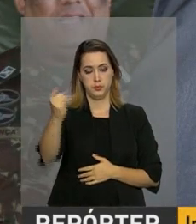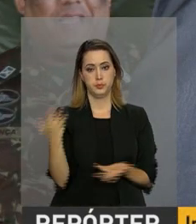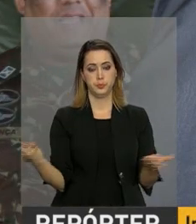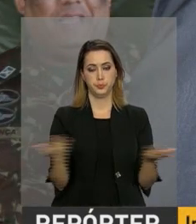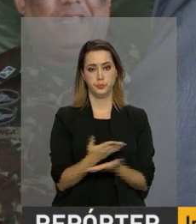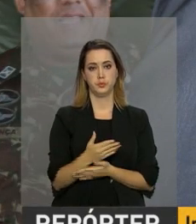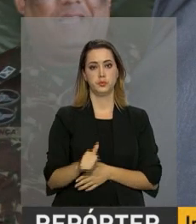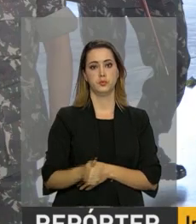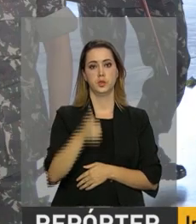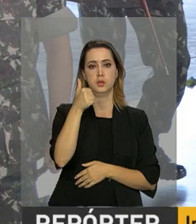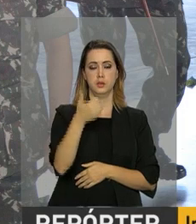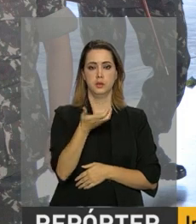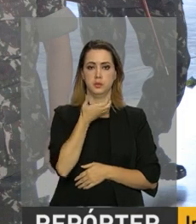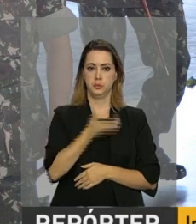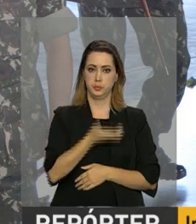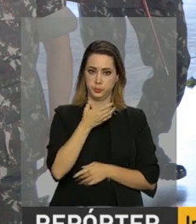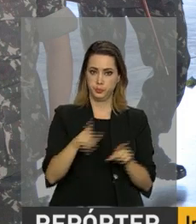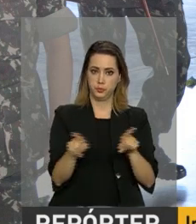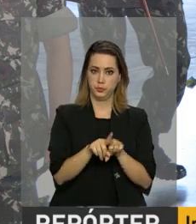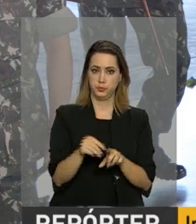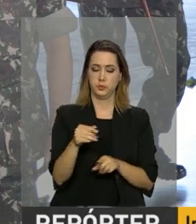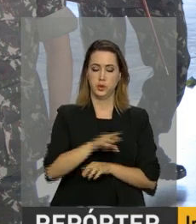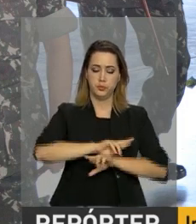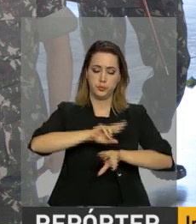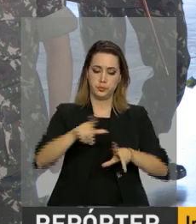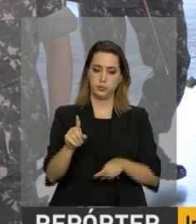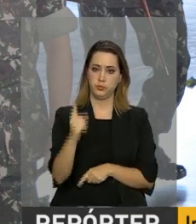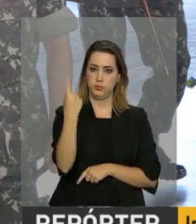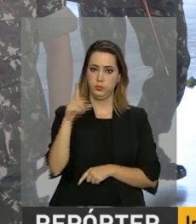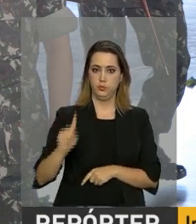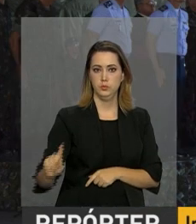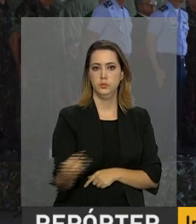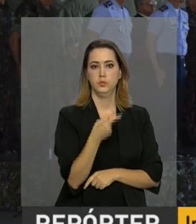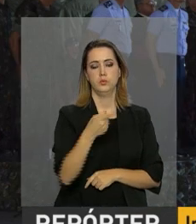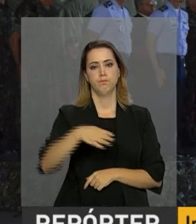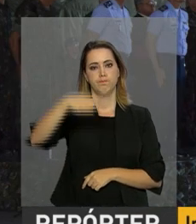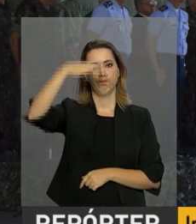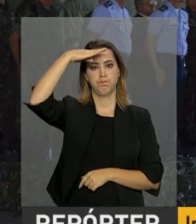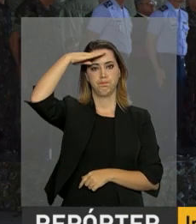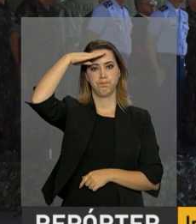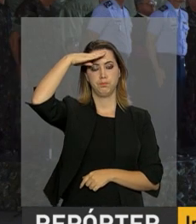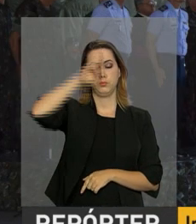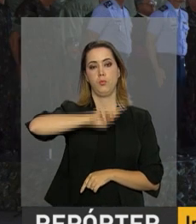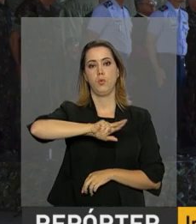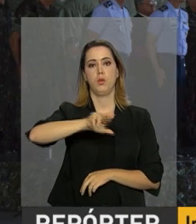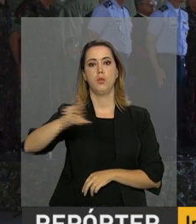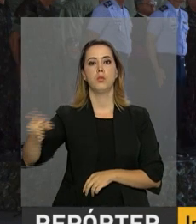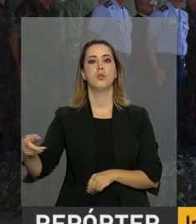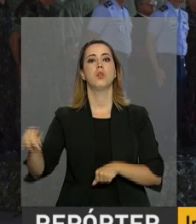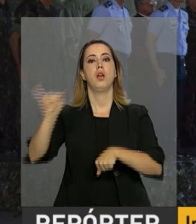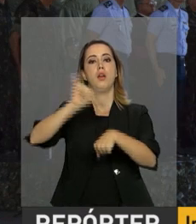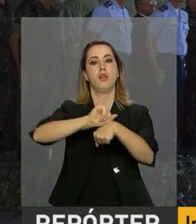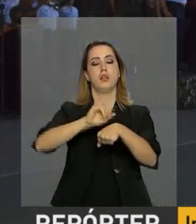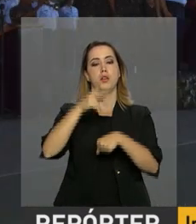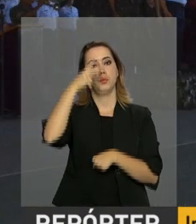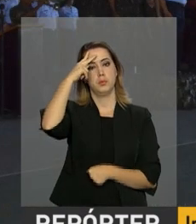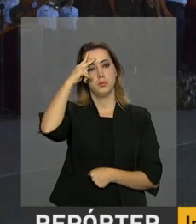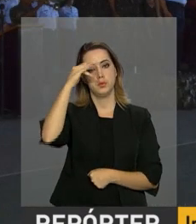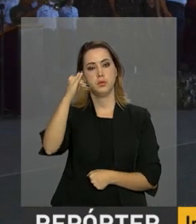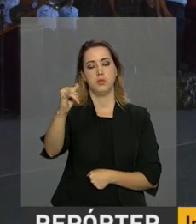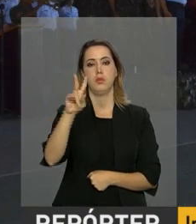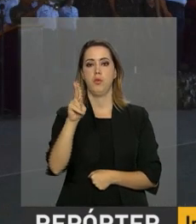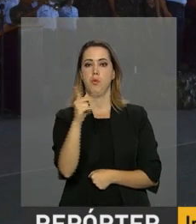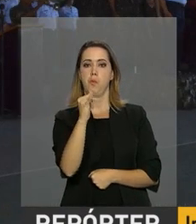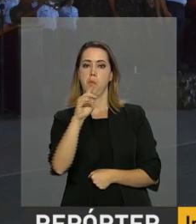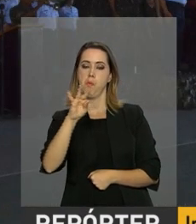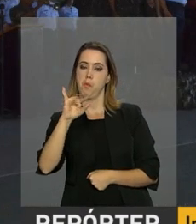dezembro, 1.000 militares da Marinha, do Exército e da Força Aérea vão embarcar para Porto Príncipe, capital haitiana. Será o 25º